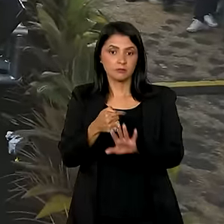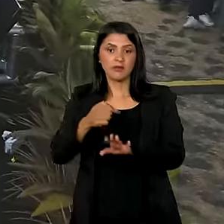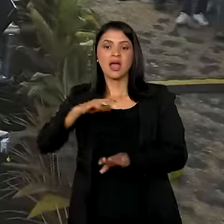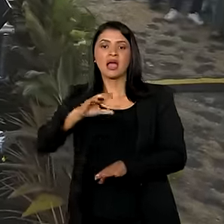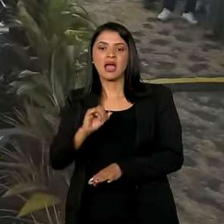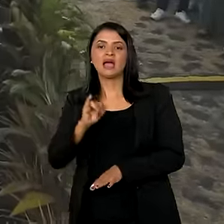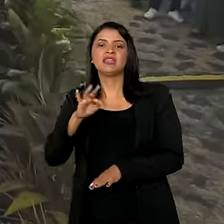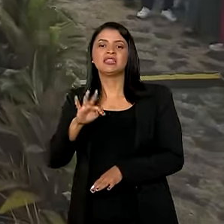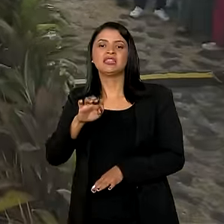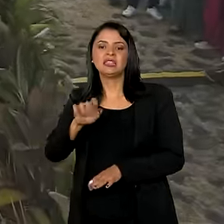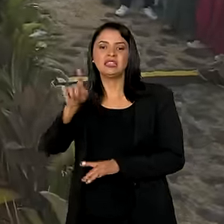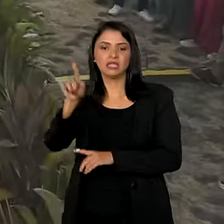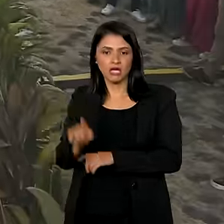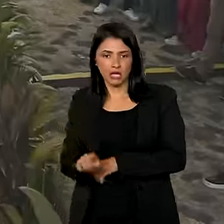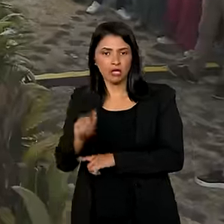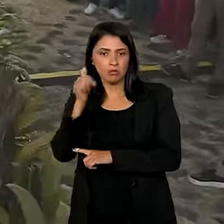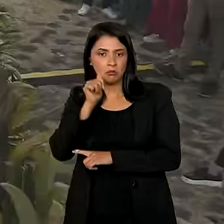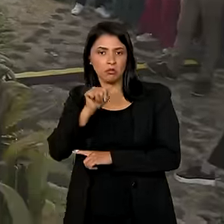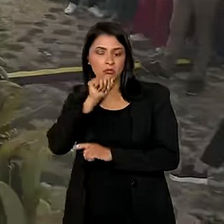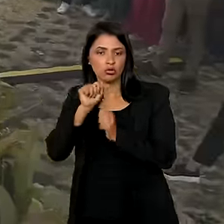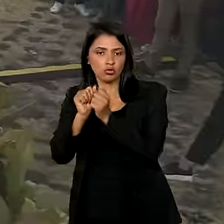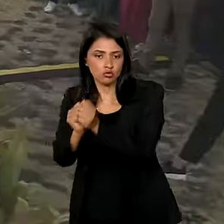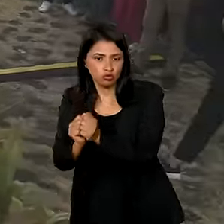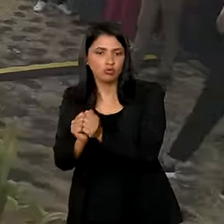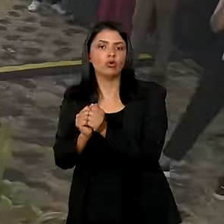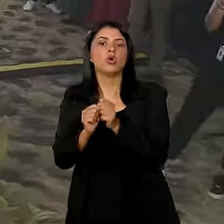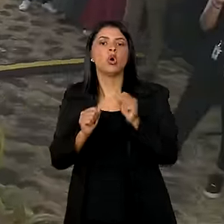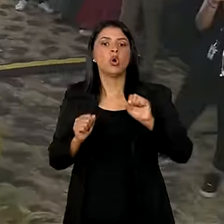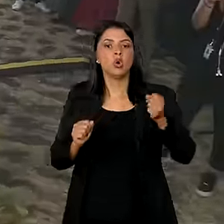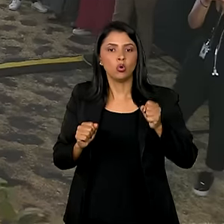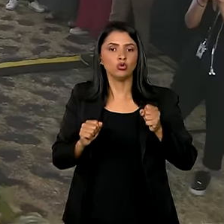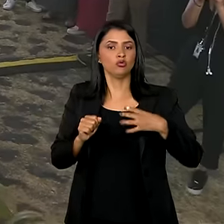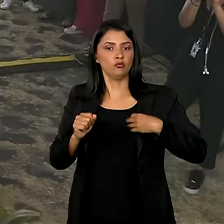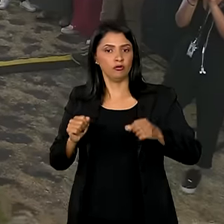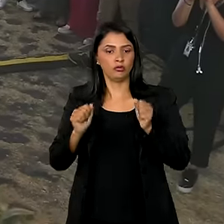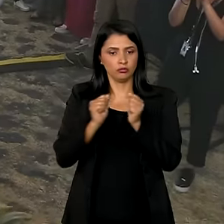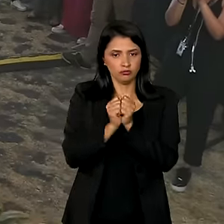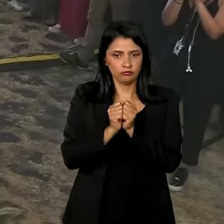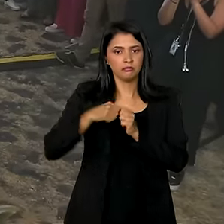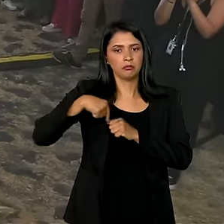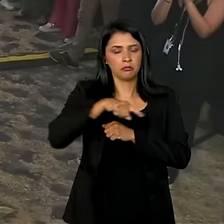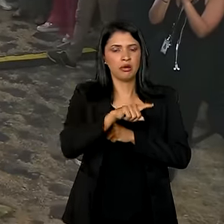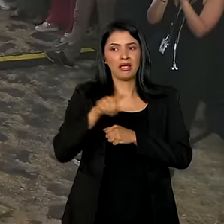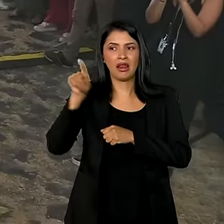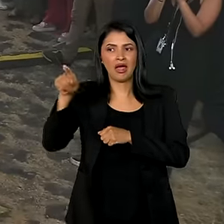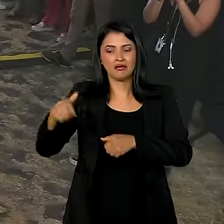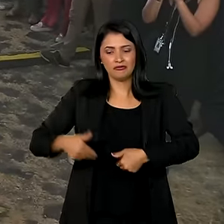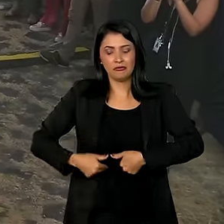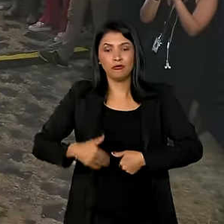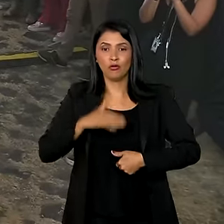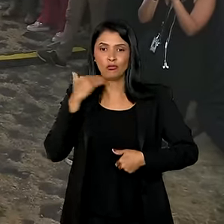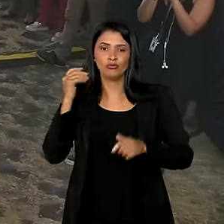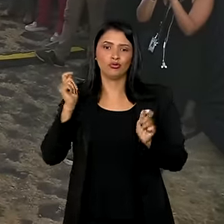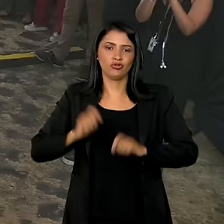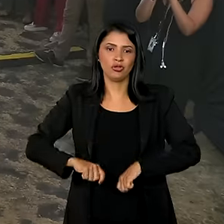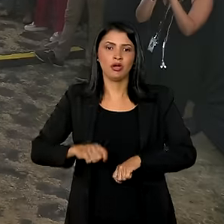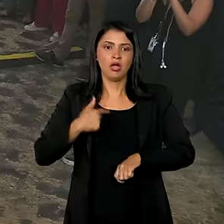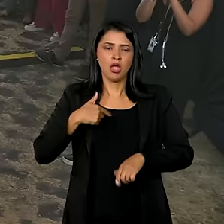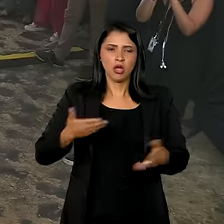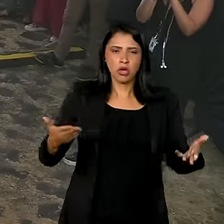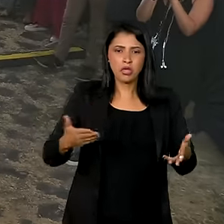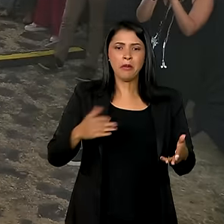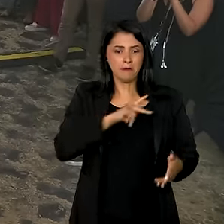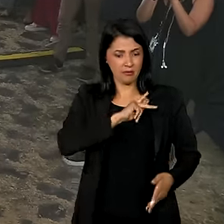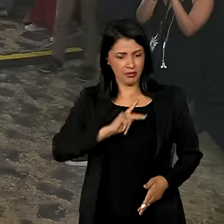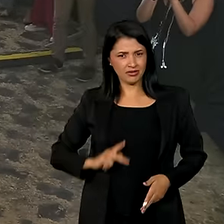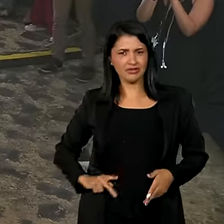Caetés com a minha mãe e com 8 filhos para não morrer de fome. E chegar a ser presidente da República é